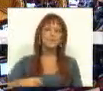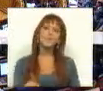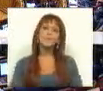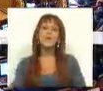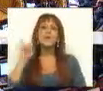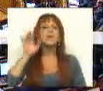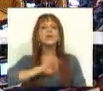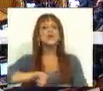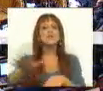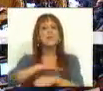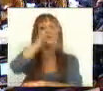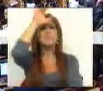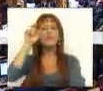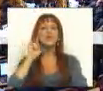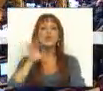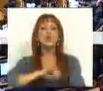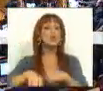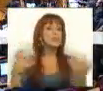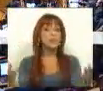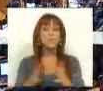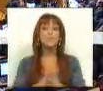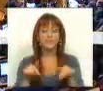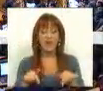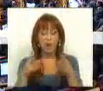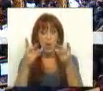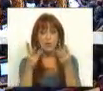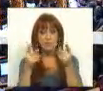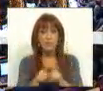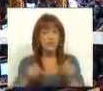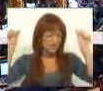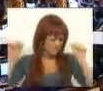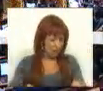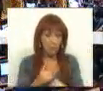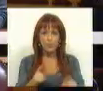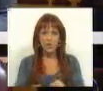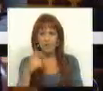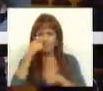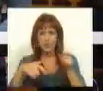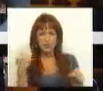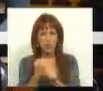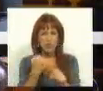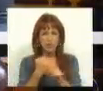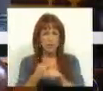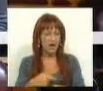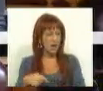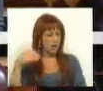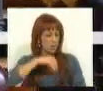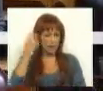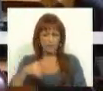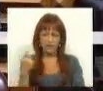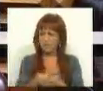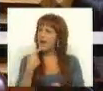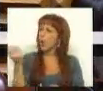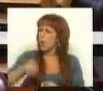senhoras e senhores membros do governo, senhoras e senhores deputados. Este orçamento é mau porque põe os trabalhadores e os reformados a pagar mais uma